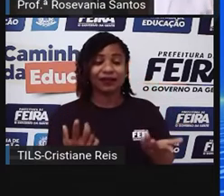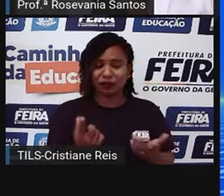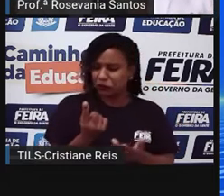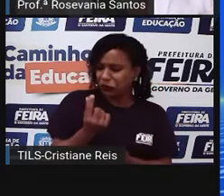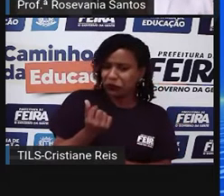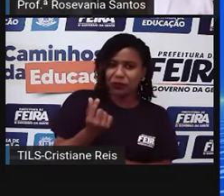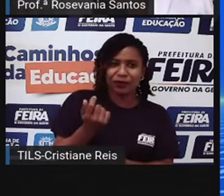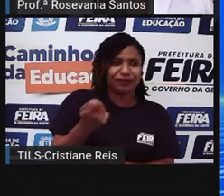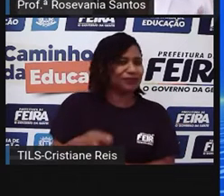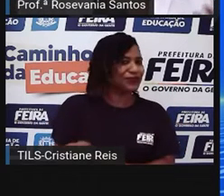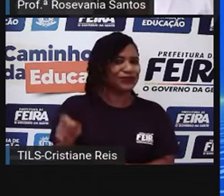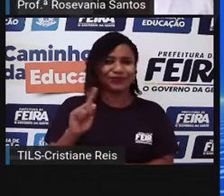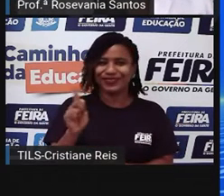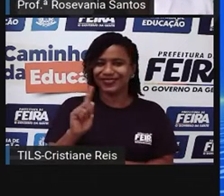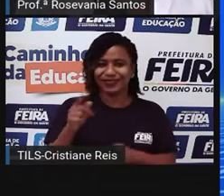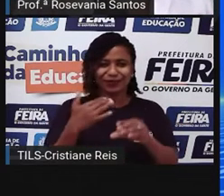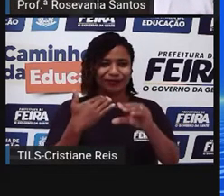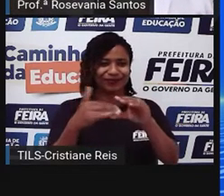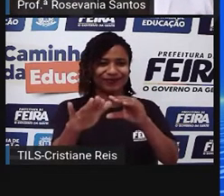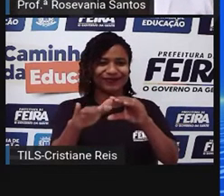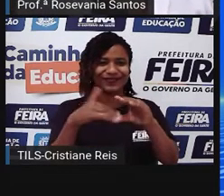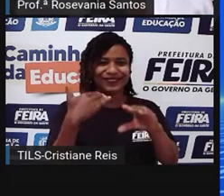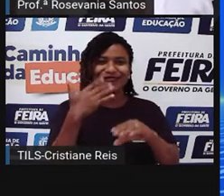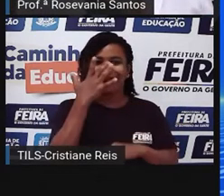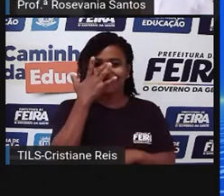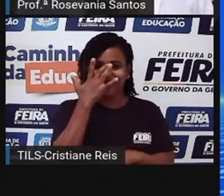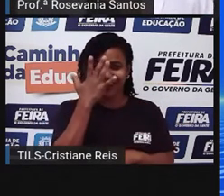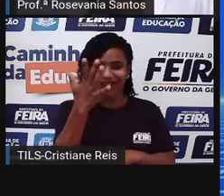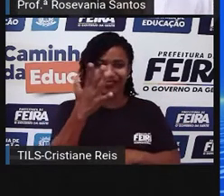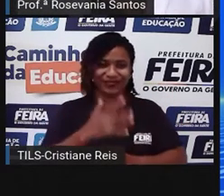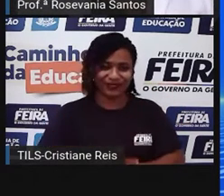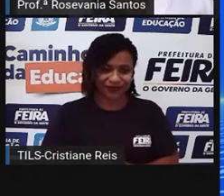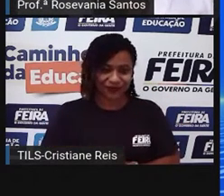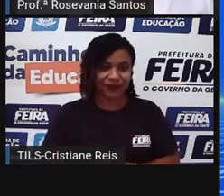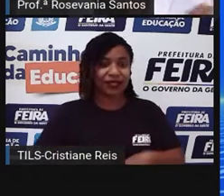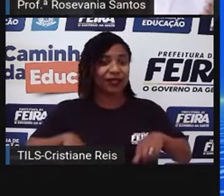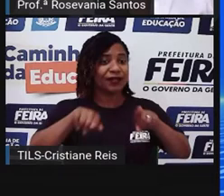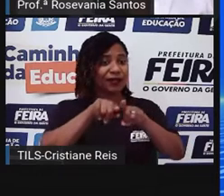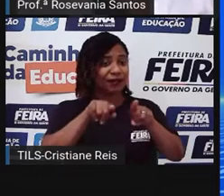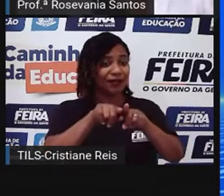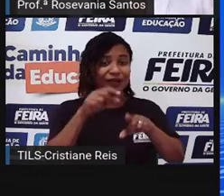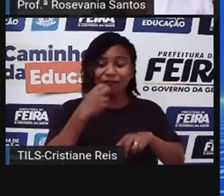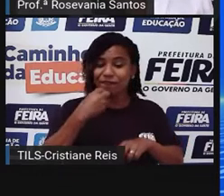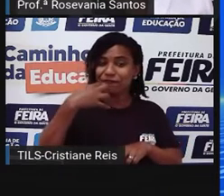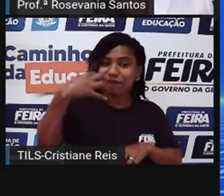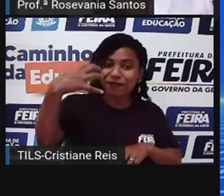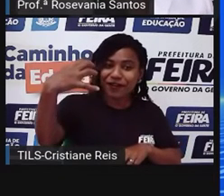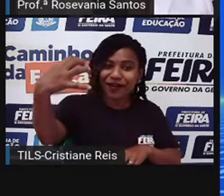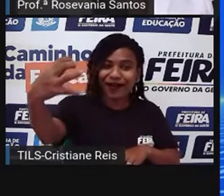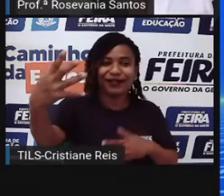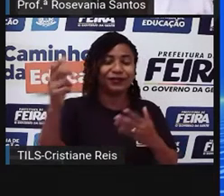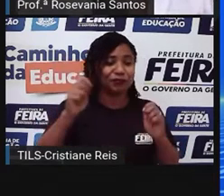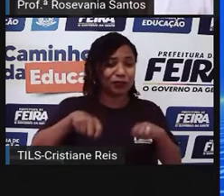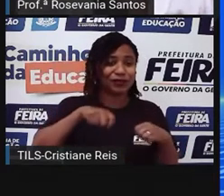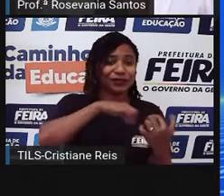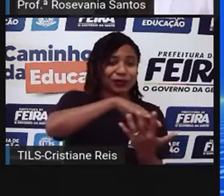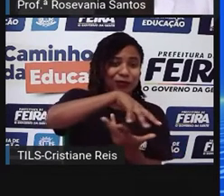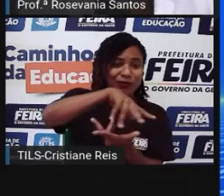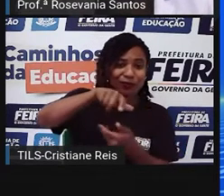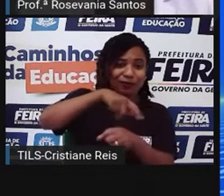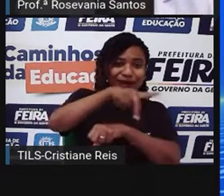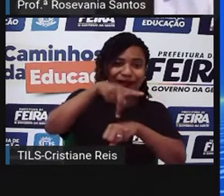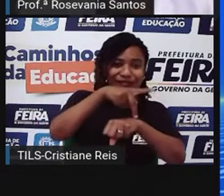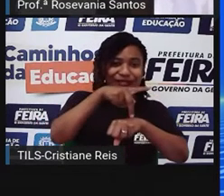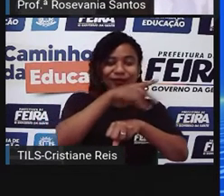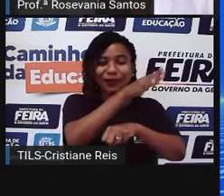Essa oportunidade até de você poder viajar, de conhecer outros países, né, de viajar de um continente para o outro, assim, basta